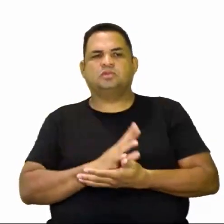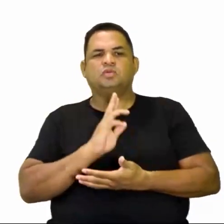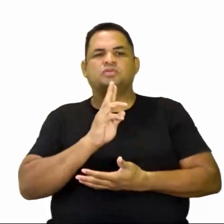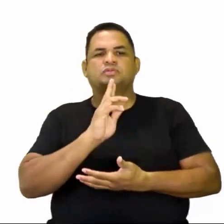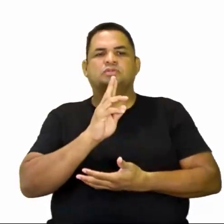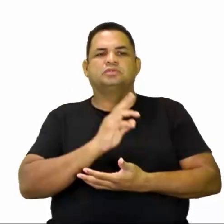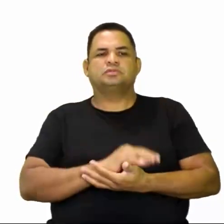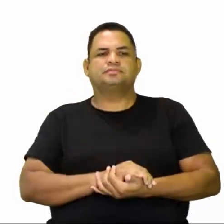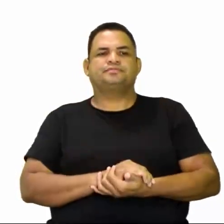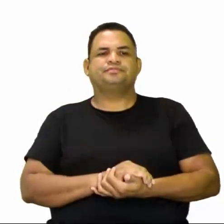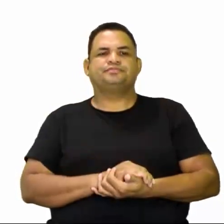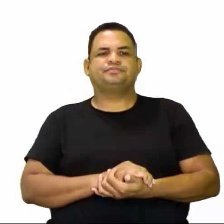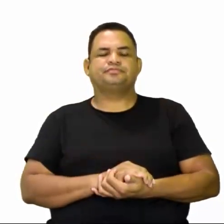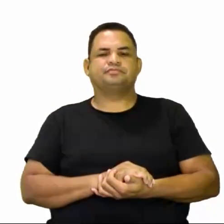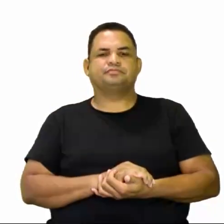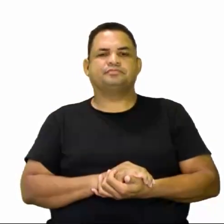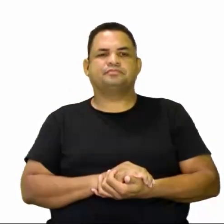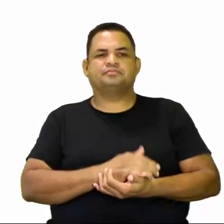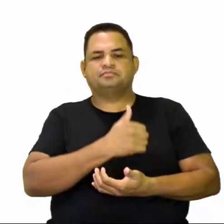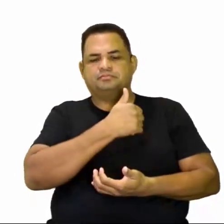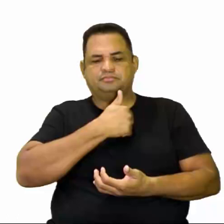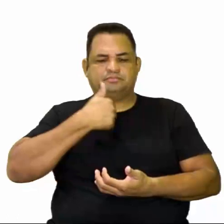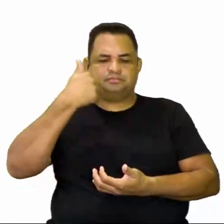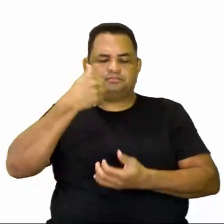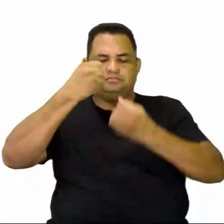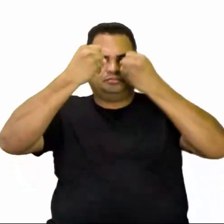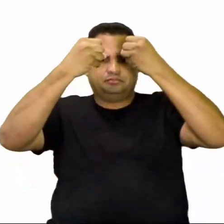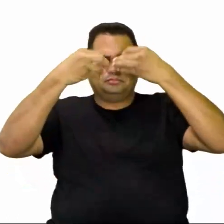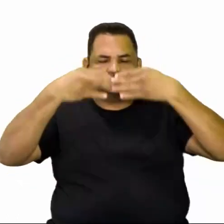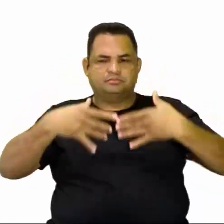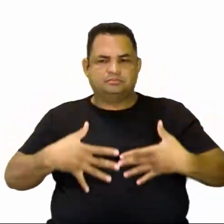Continuando. Para melhor esclarecer,